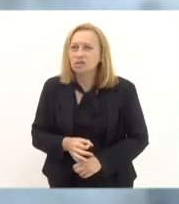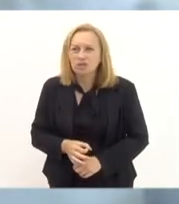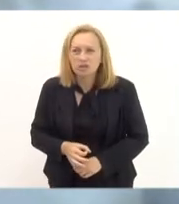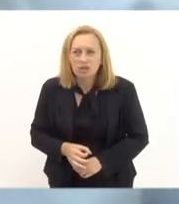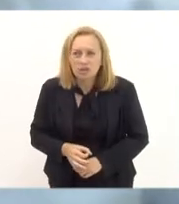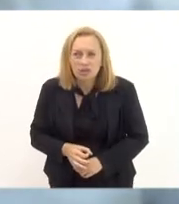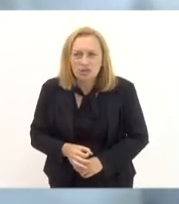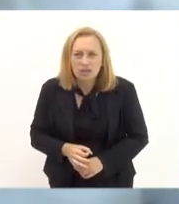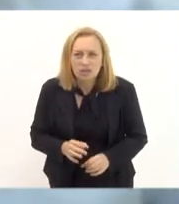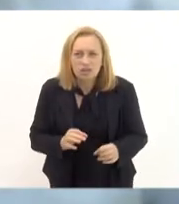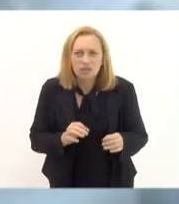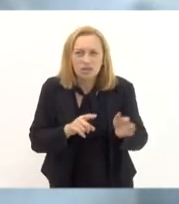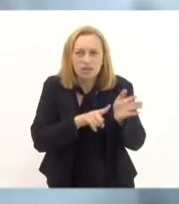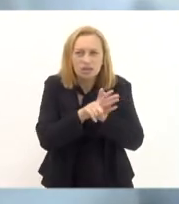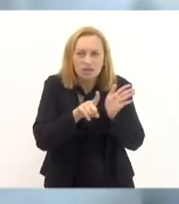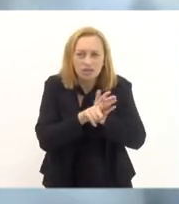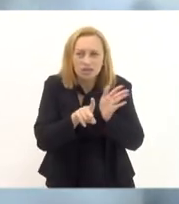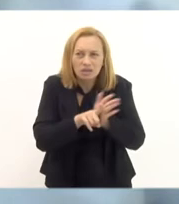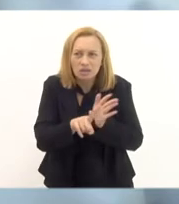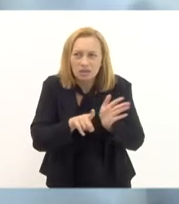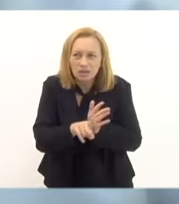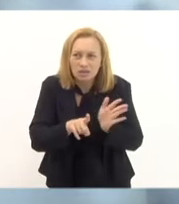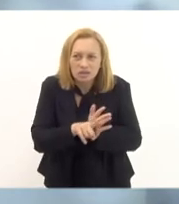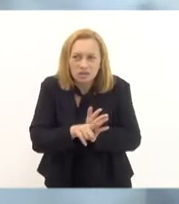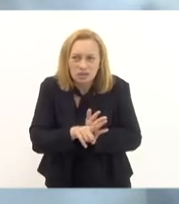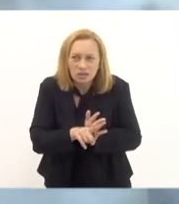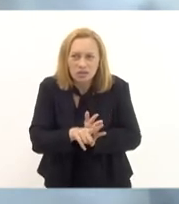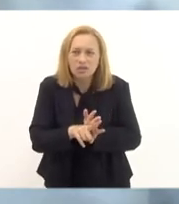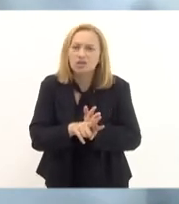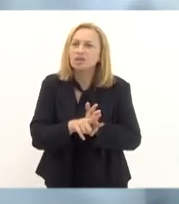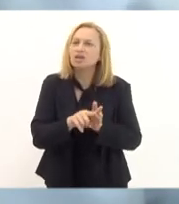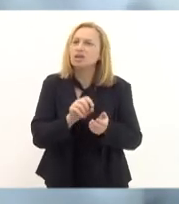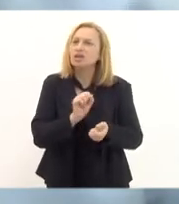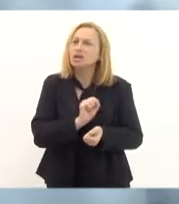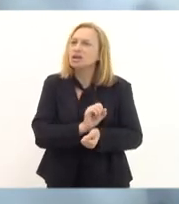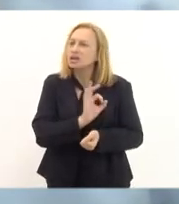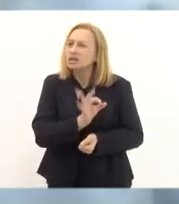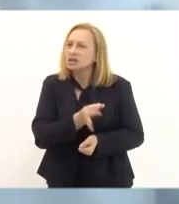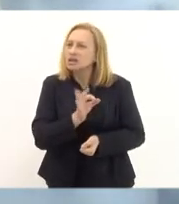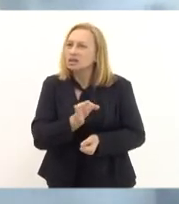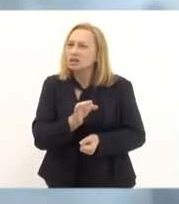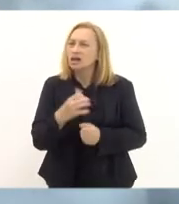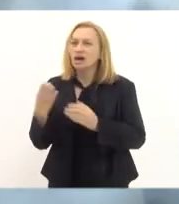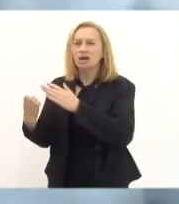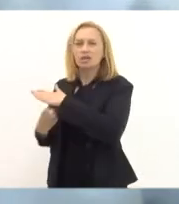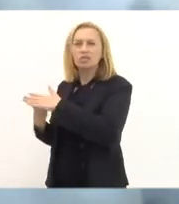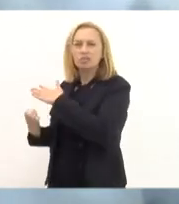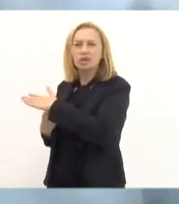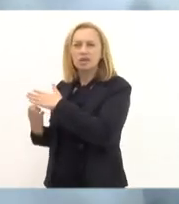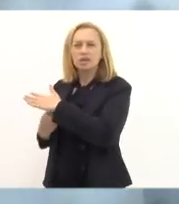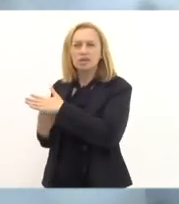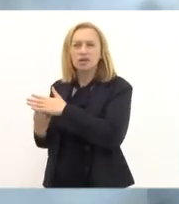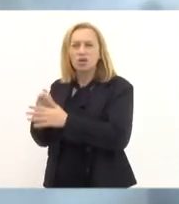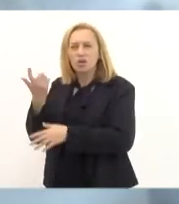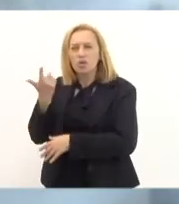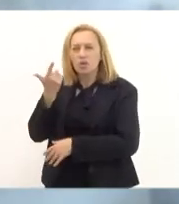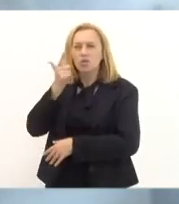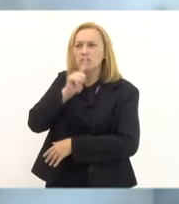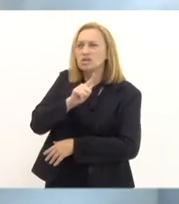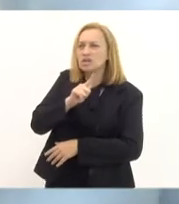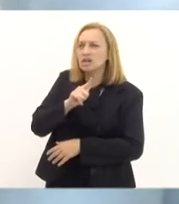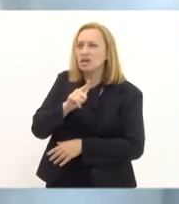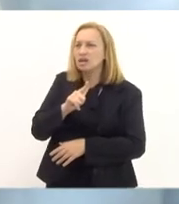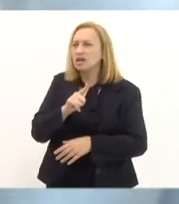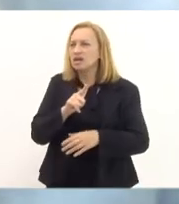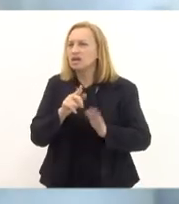perguntas Espero que praticamente a concessionária consiga apresentar